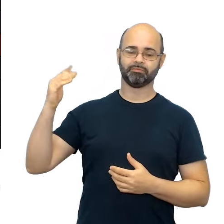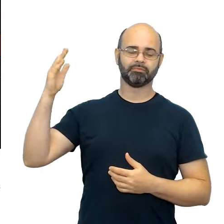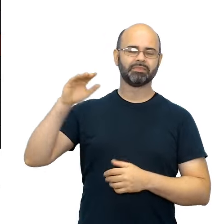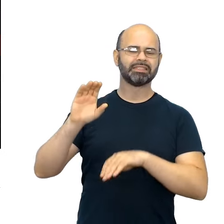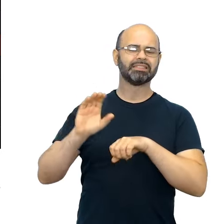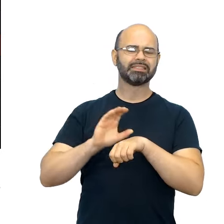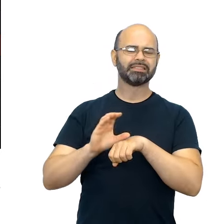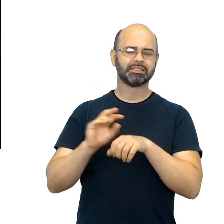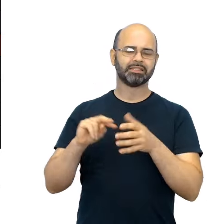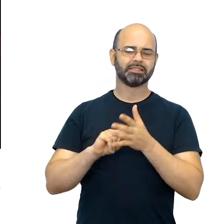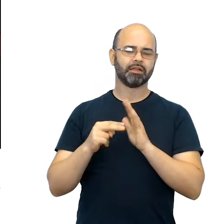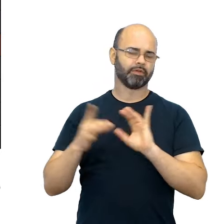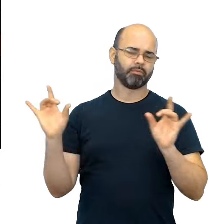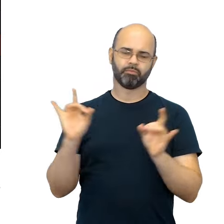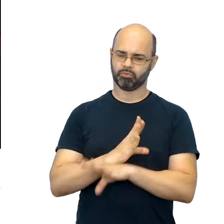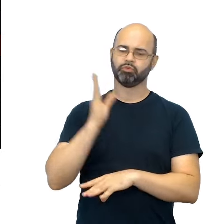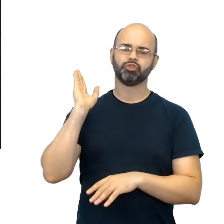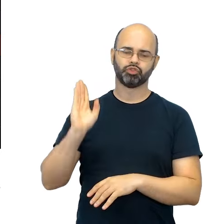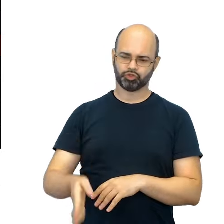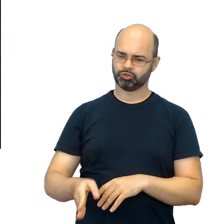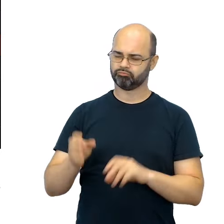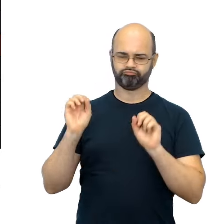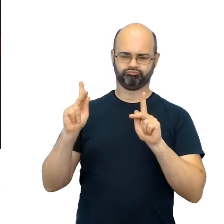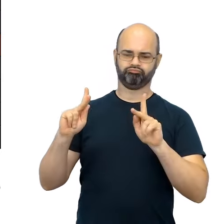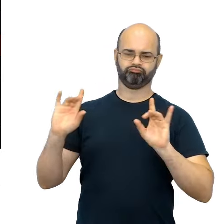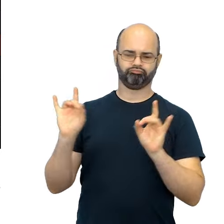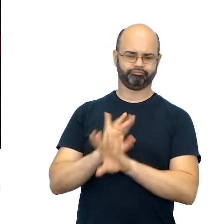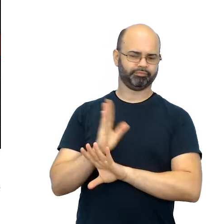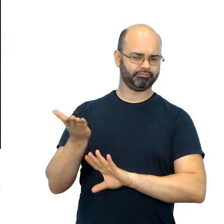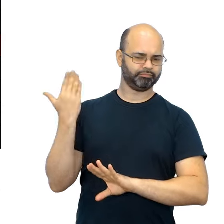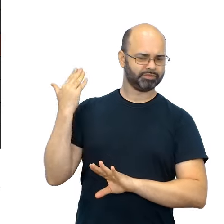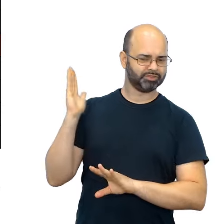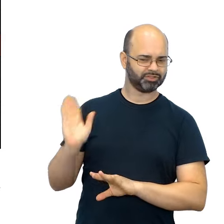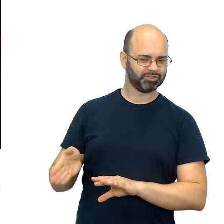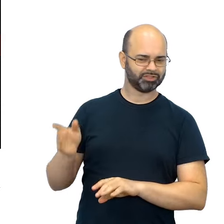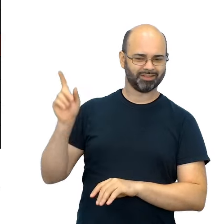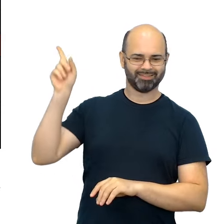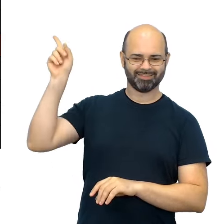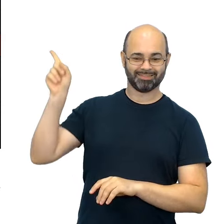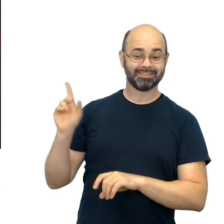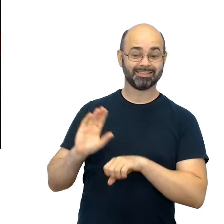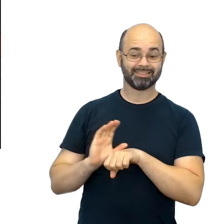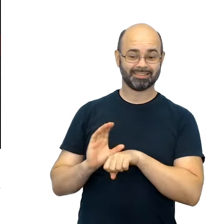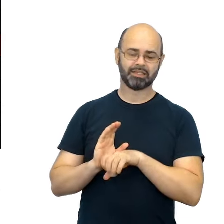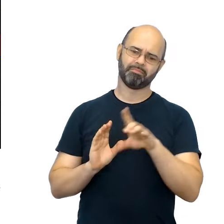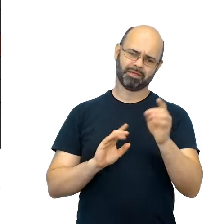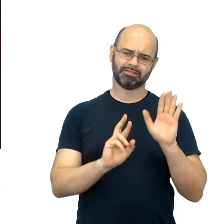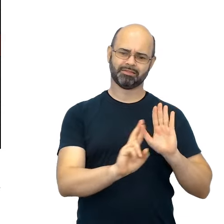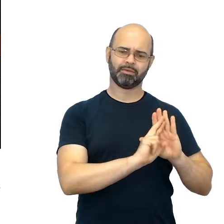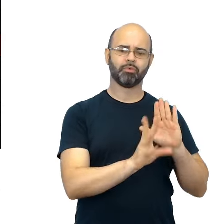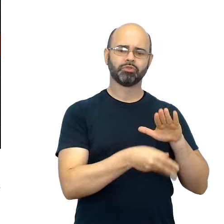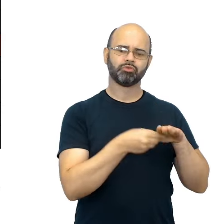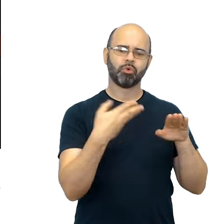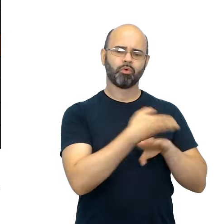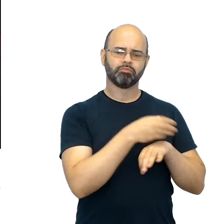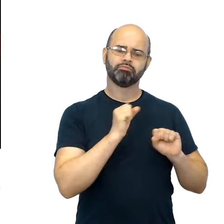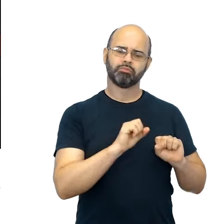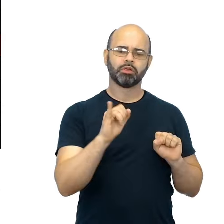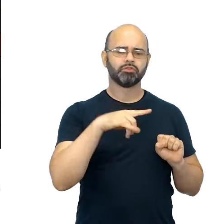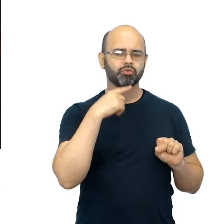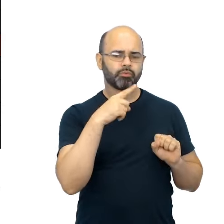nós já falamos, mas, professor, você pode ir lá no repositório e procurar se você tiver alguma